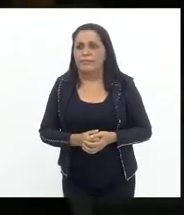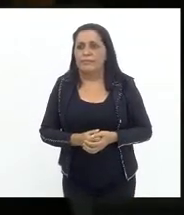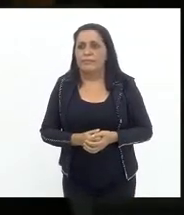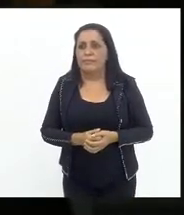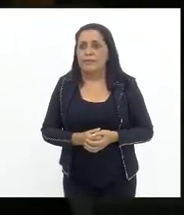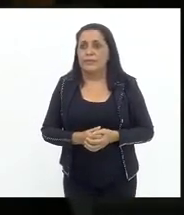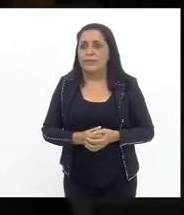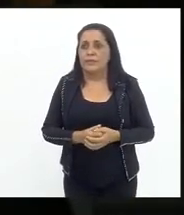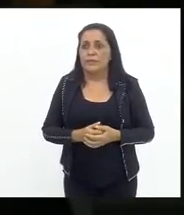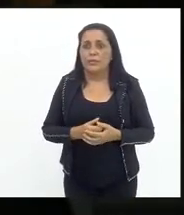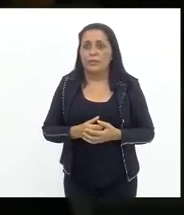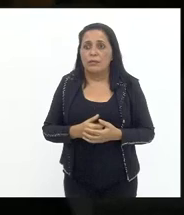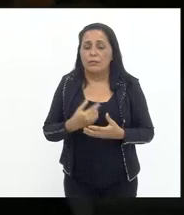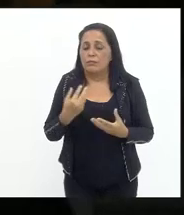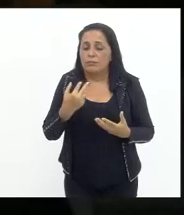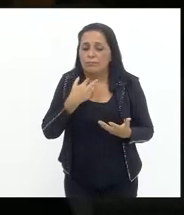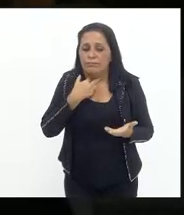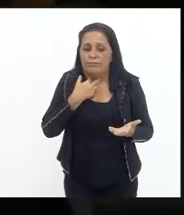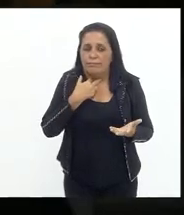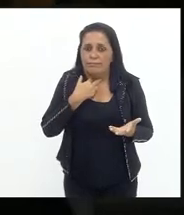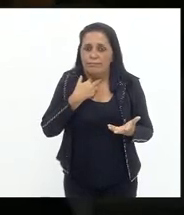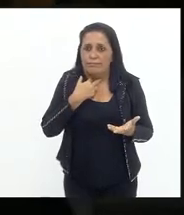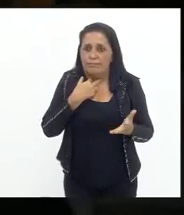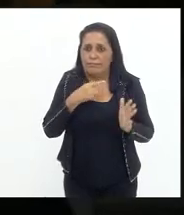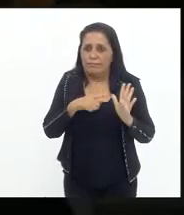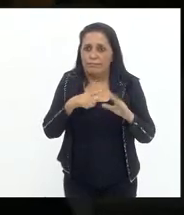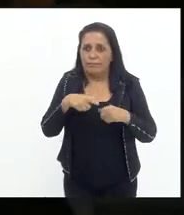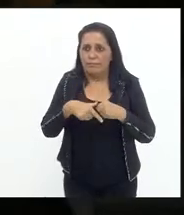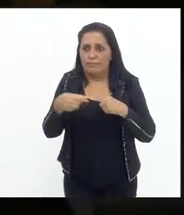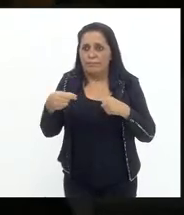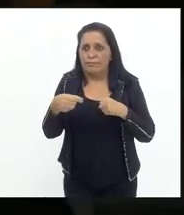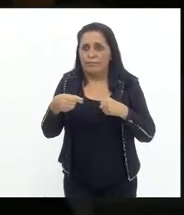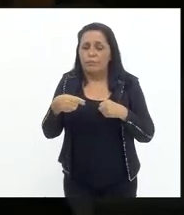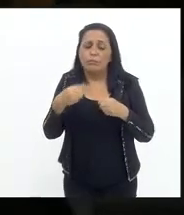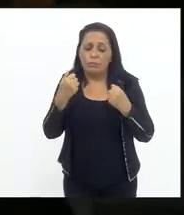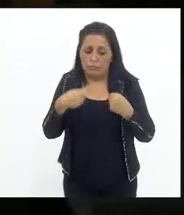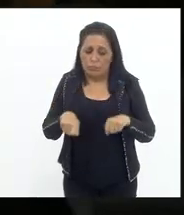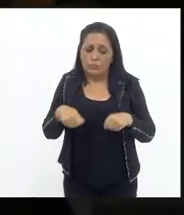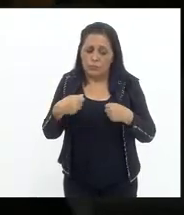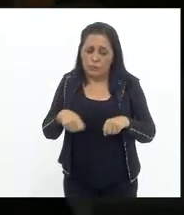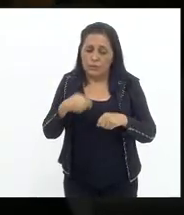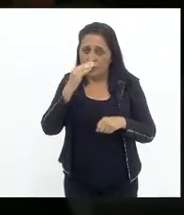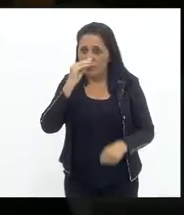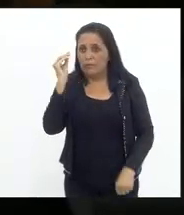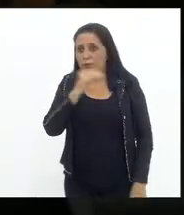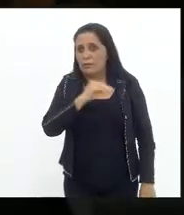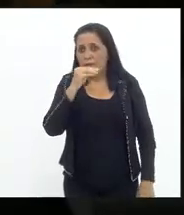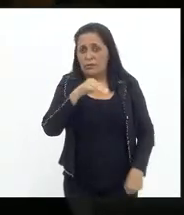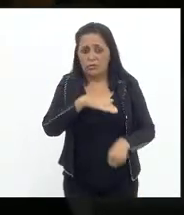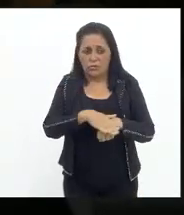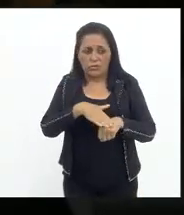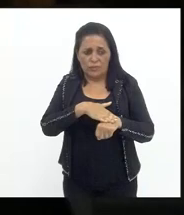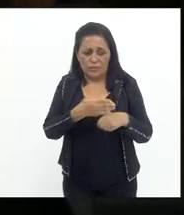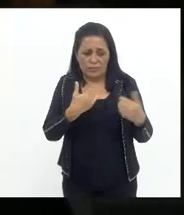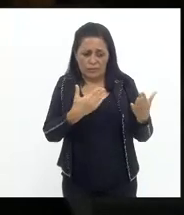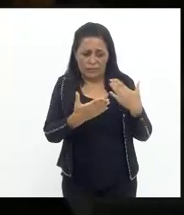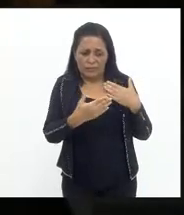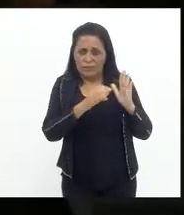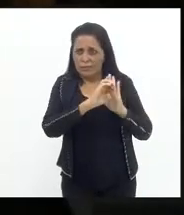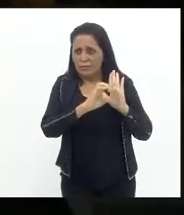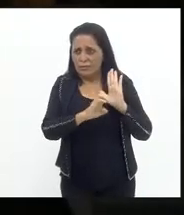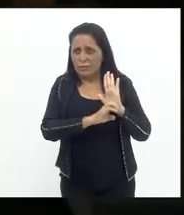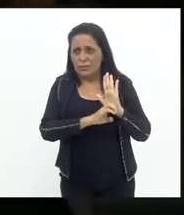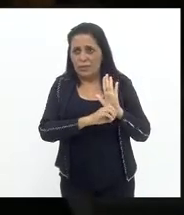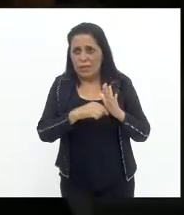não mereceria ser destacada. Ela mereceria ter sido só rejeitada e nem conversada com ela. Então,